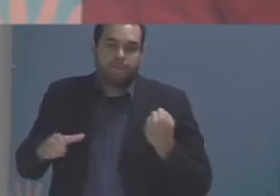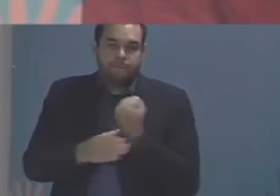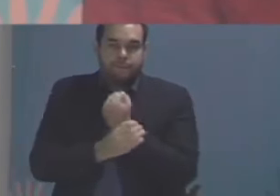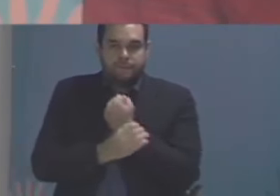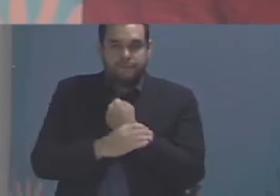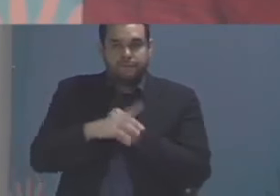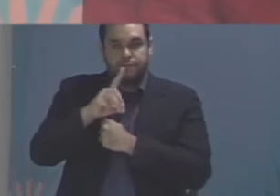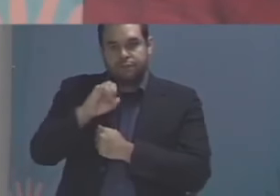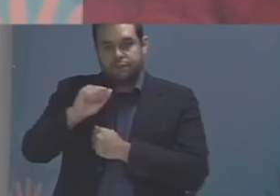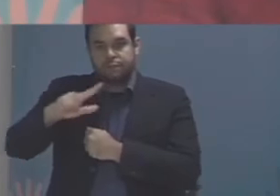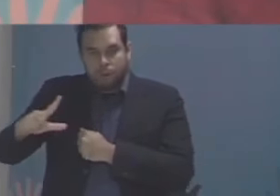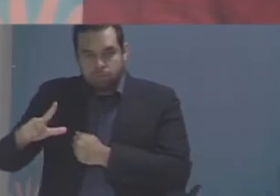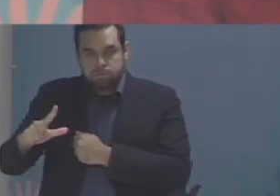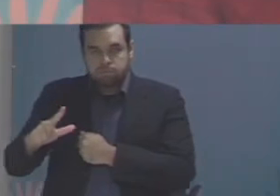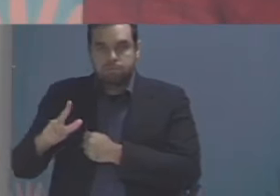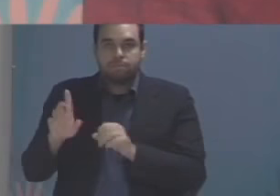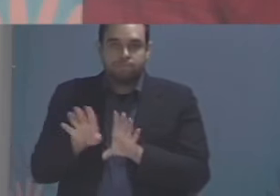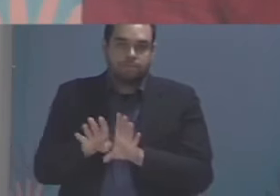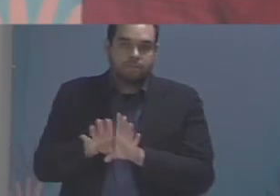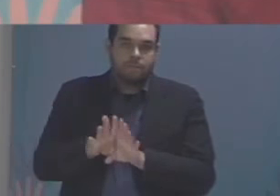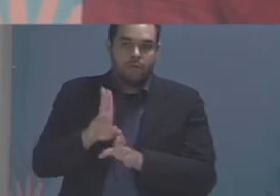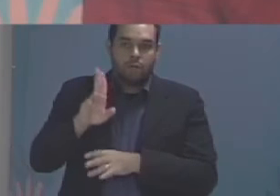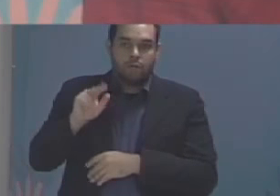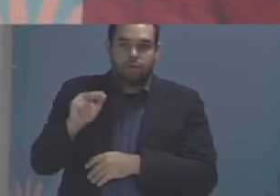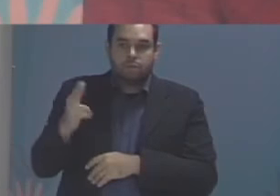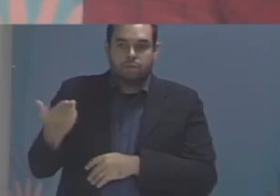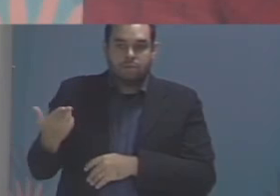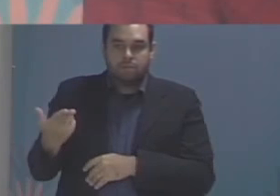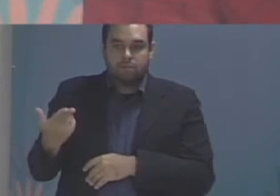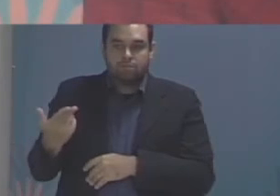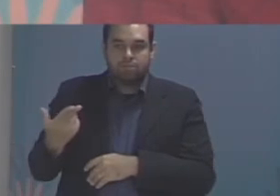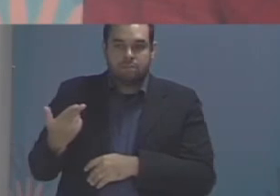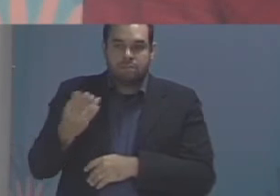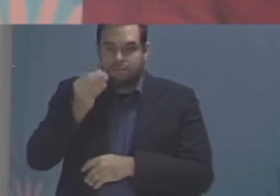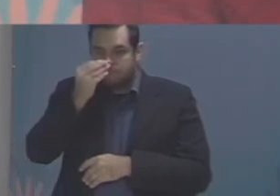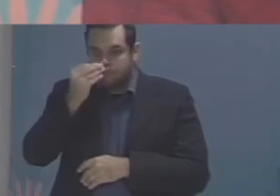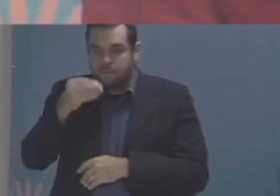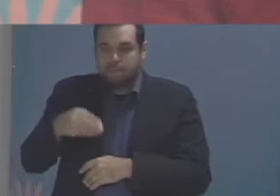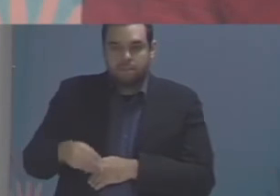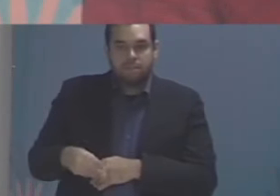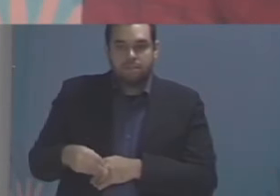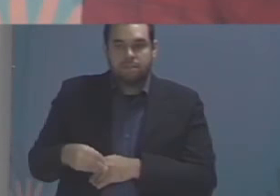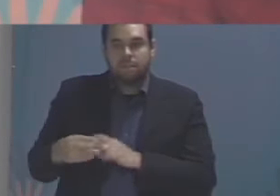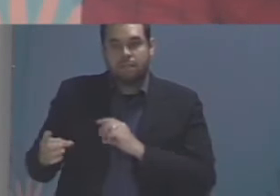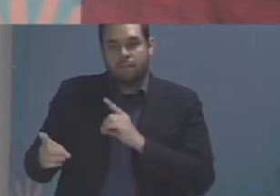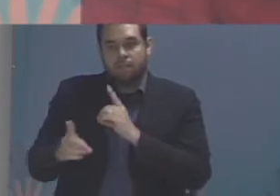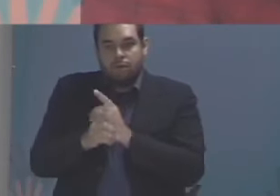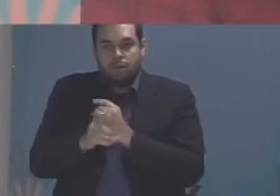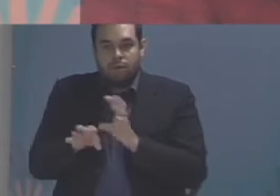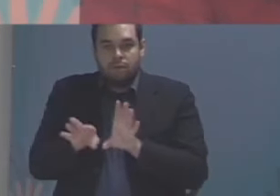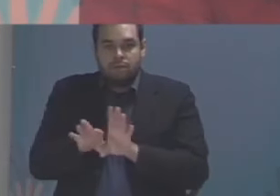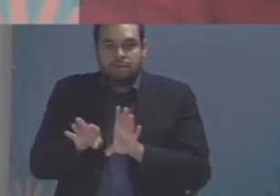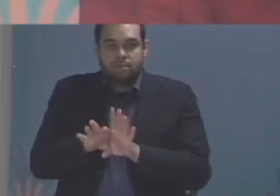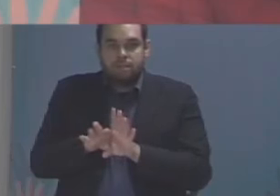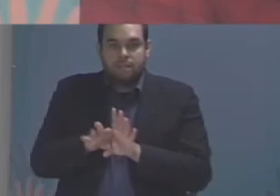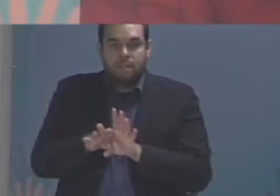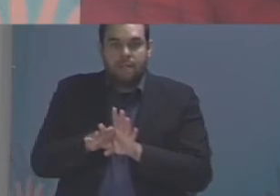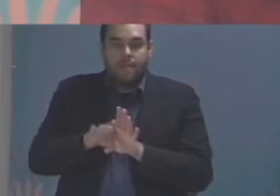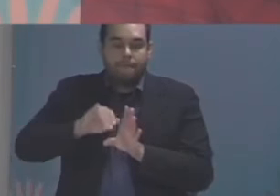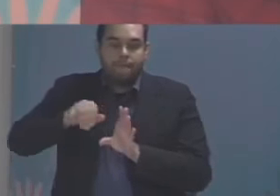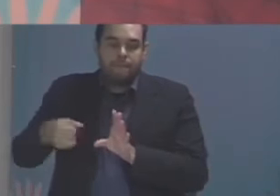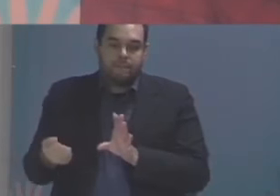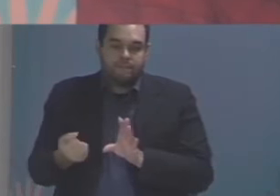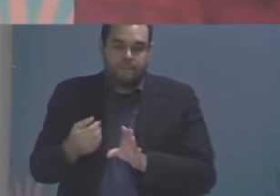ferramentas digitais, mas, em nenhum momento, abrindo mão dos encontros e da celebração mesmo de